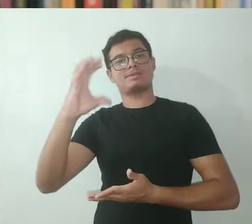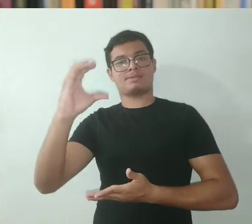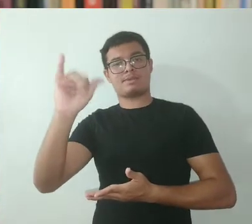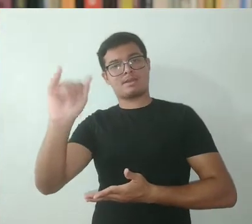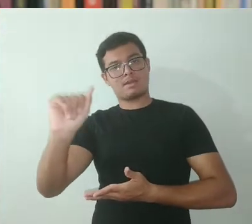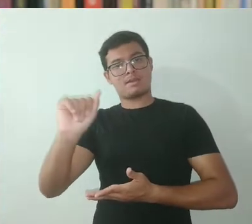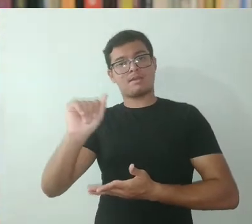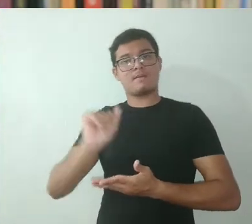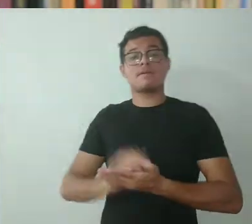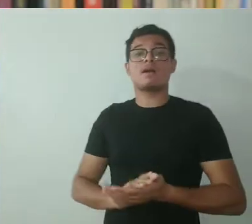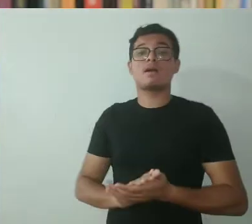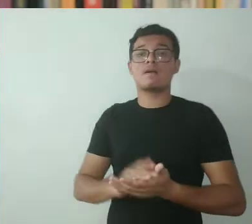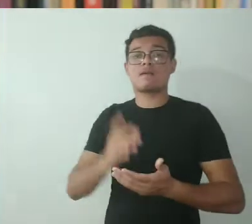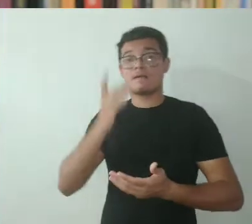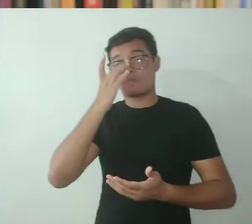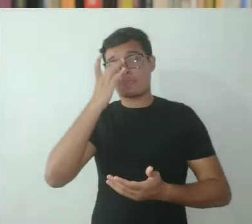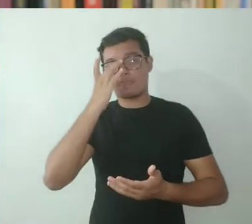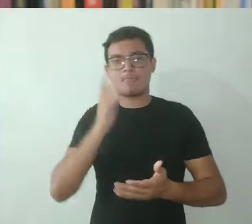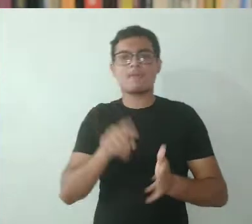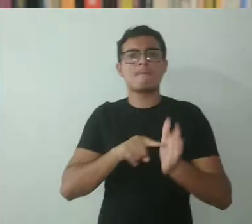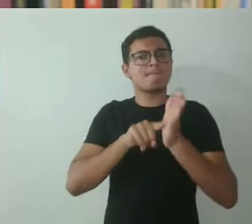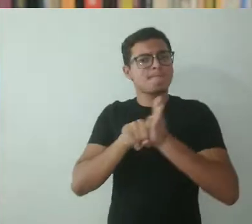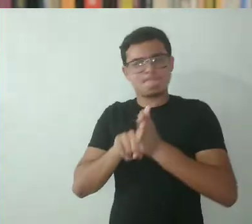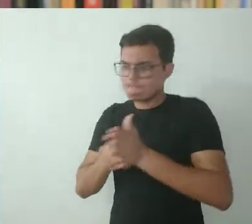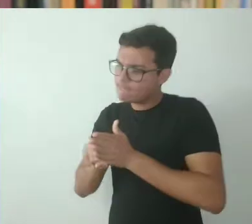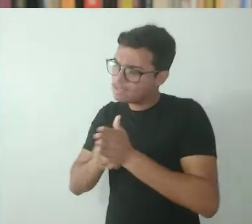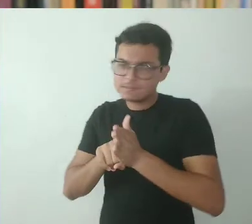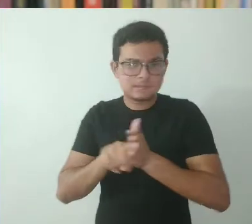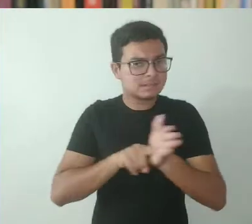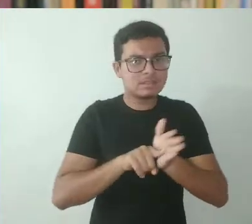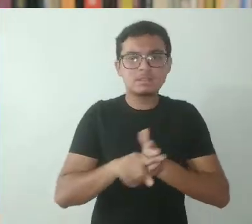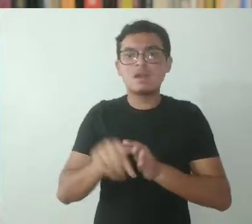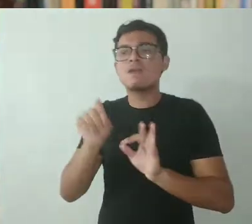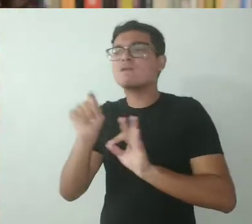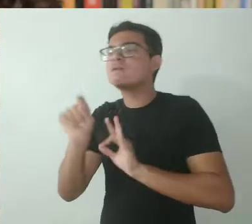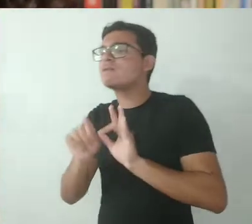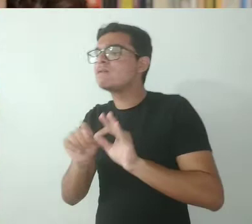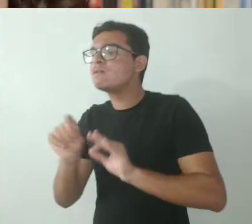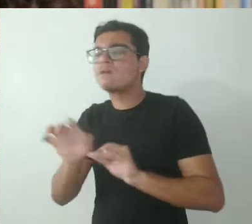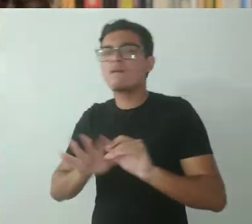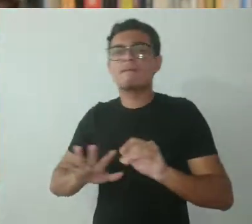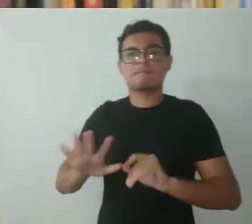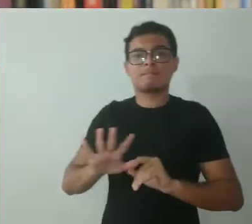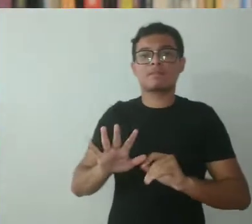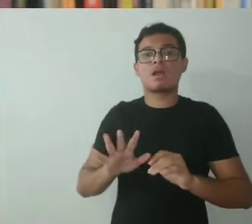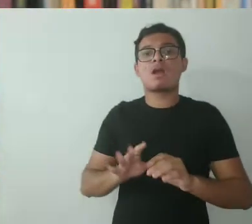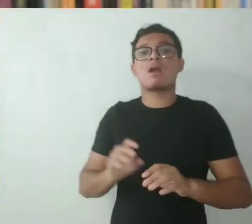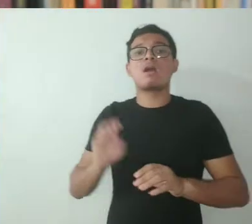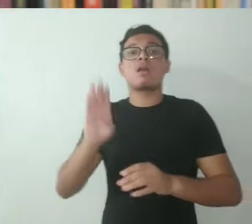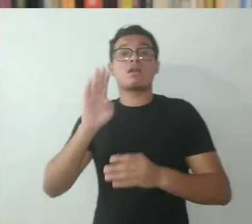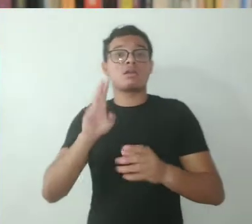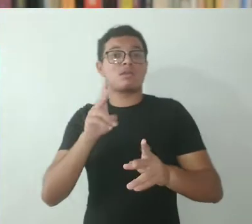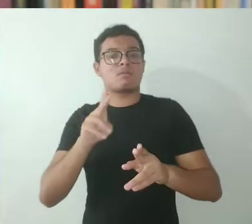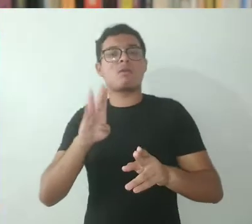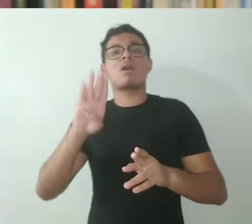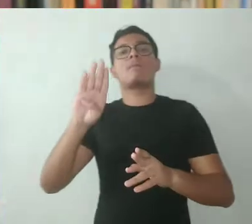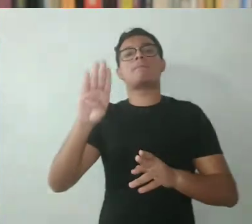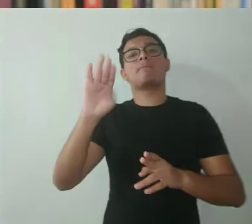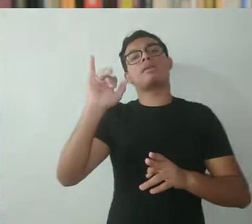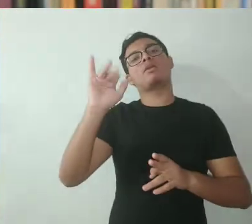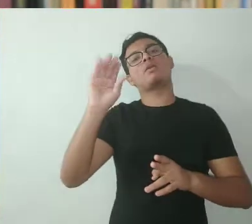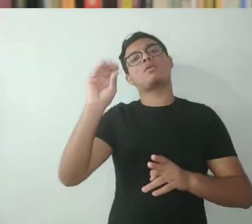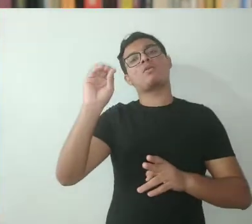ter métodos de pesquisar e entender determinadas coisas, assim como a biologia. Por exemplo, se